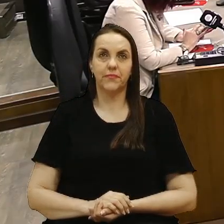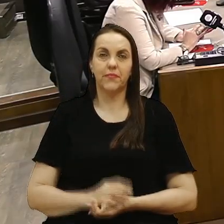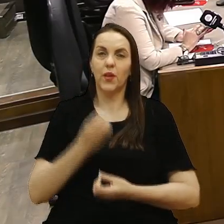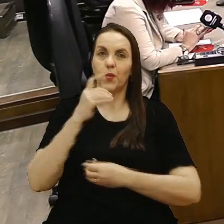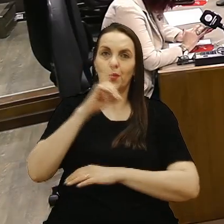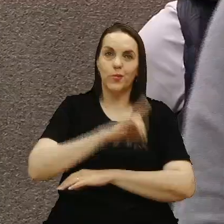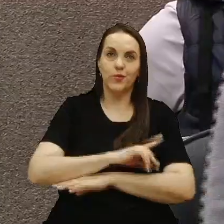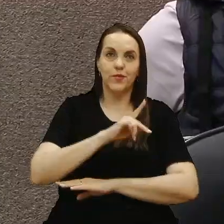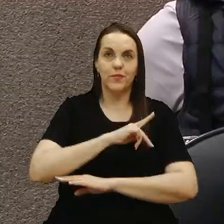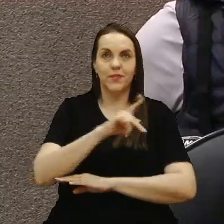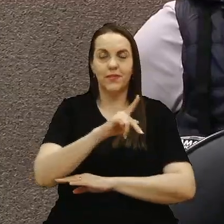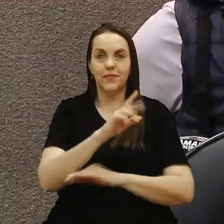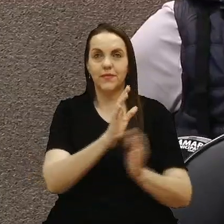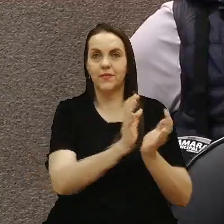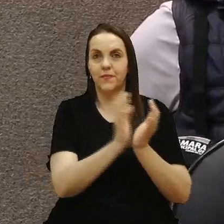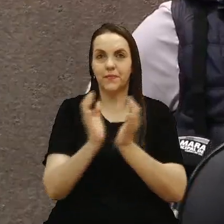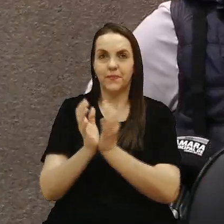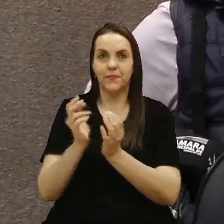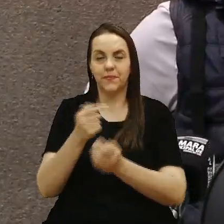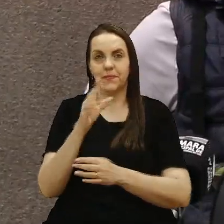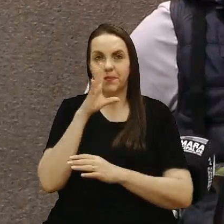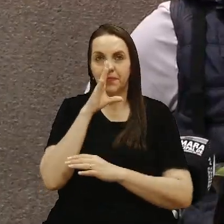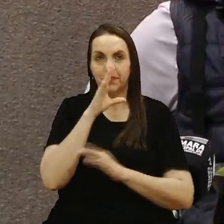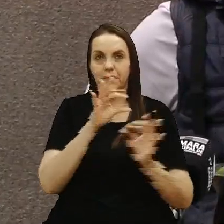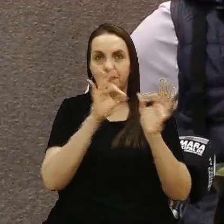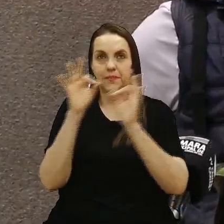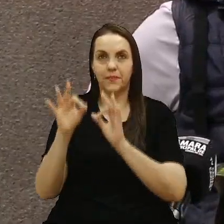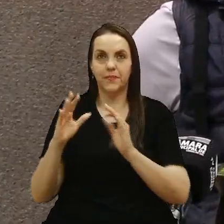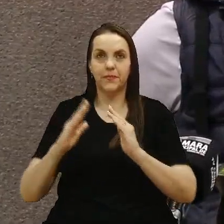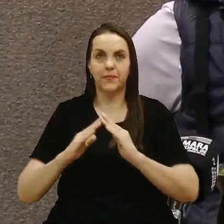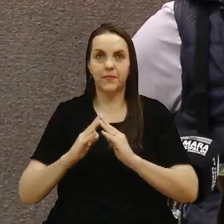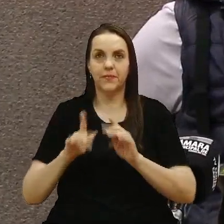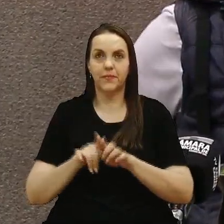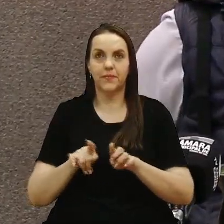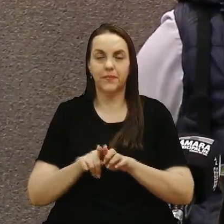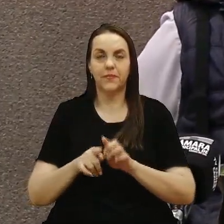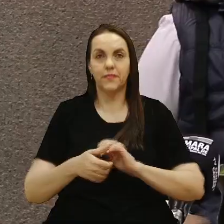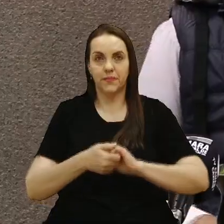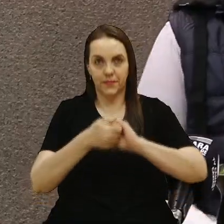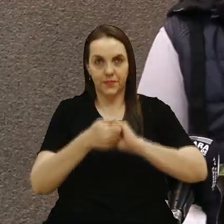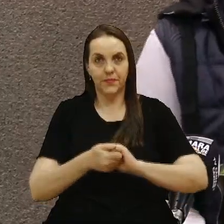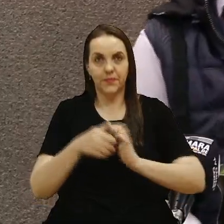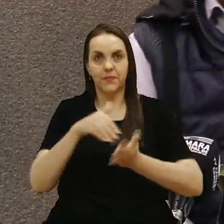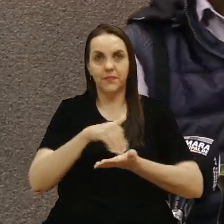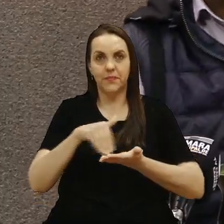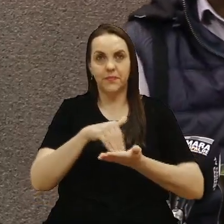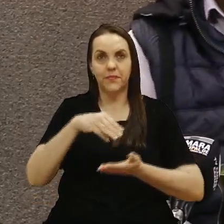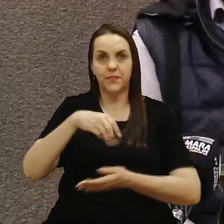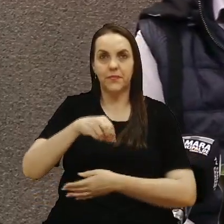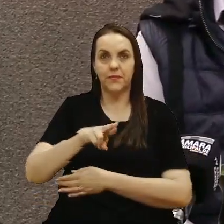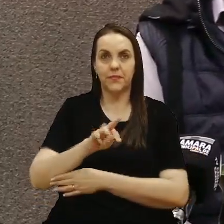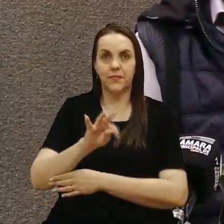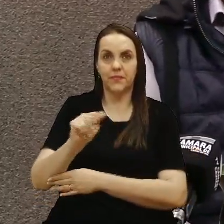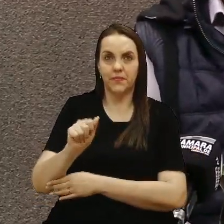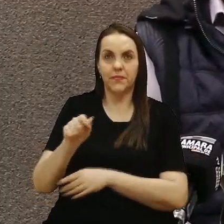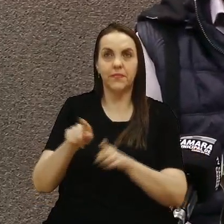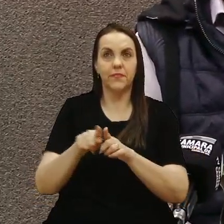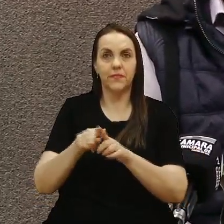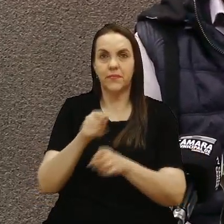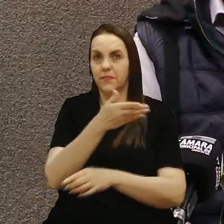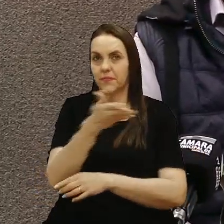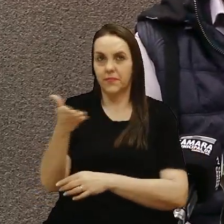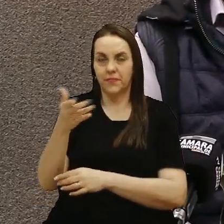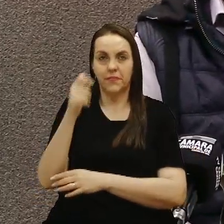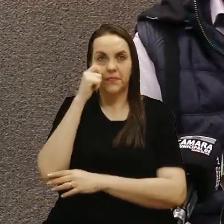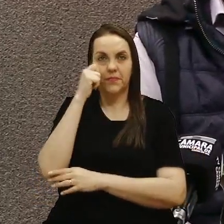Bom dia, presidente, colegas, quem nos assiste de casa também. Quero saudar a secretária Marta, que está aqui presente, aos demais presentes.